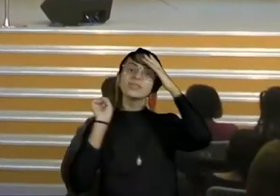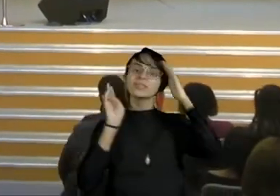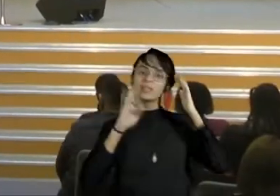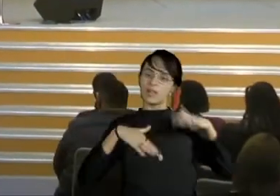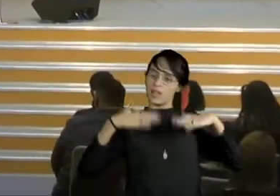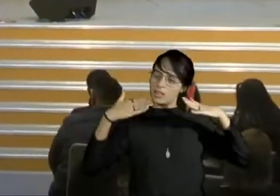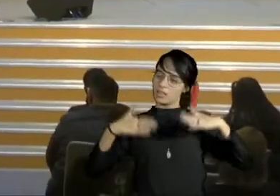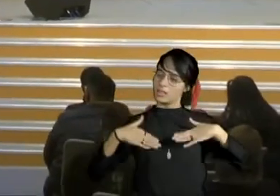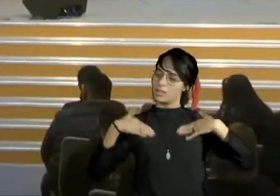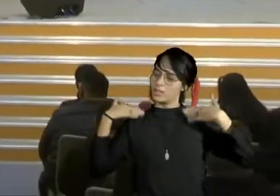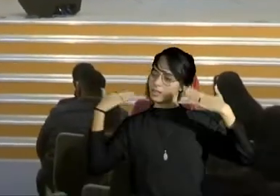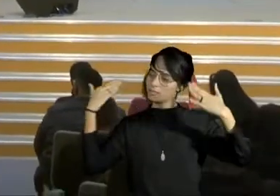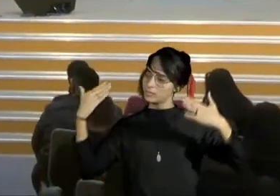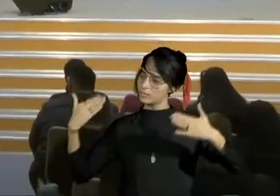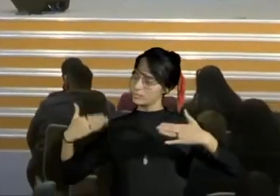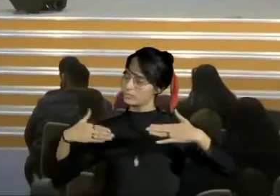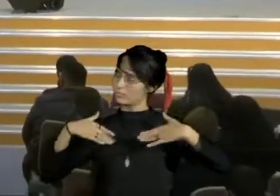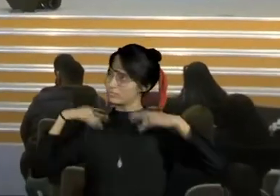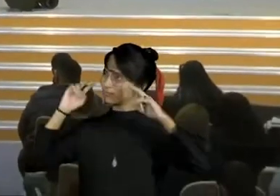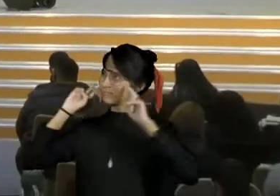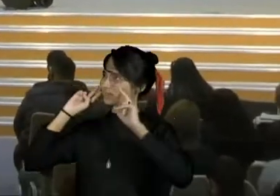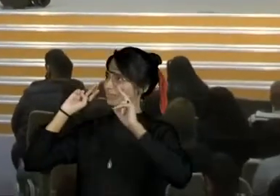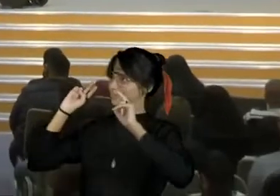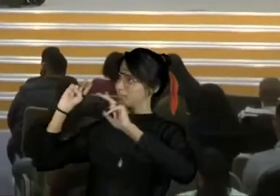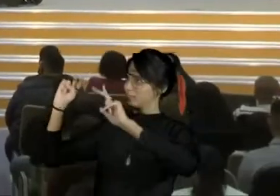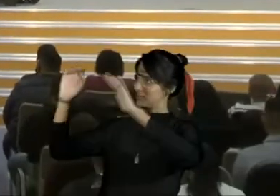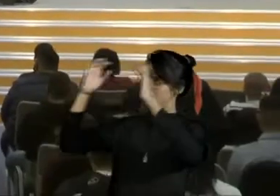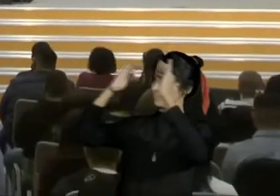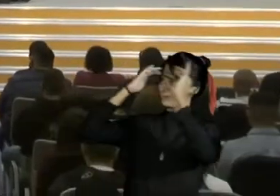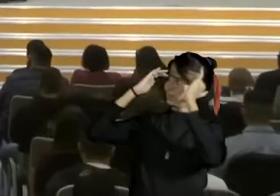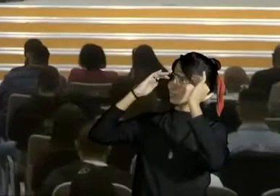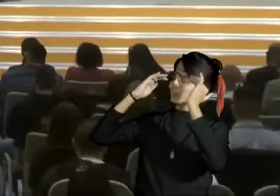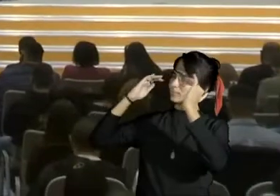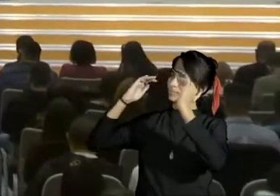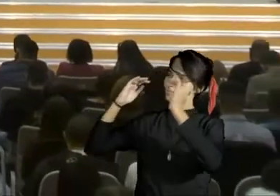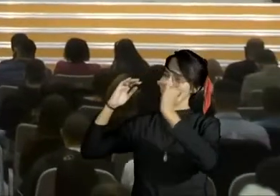Sim, alegre a ter.